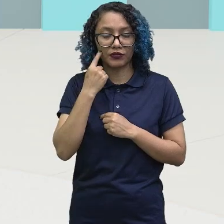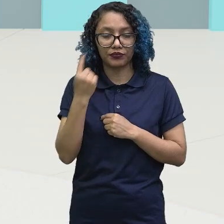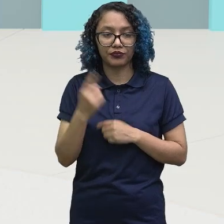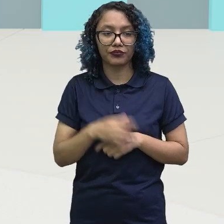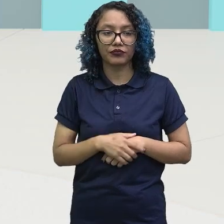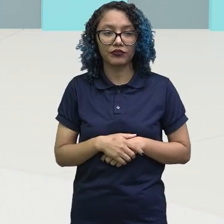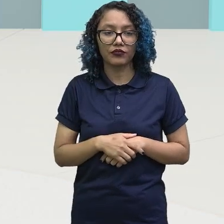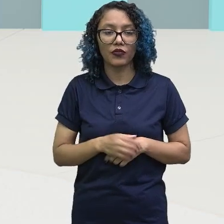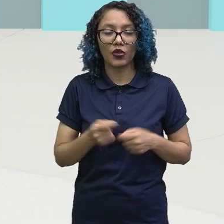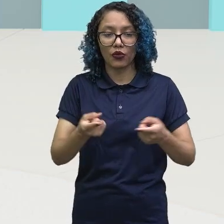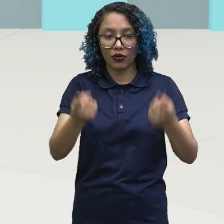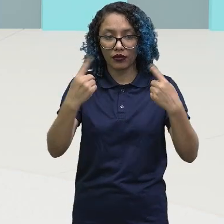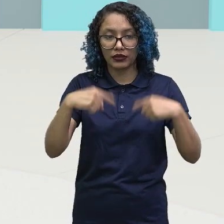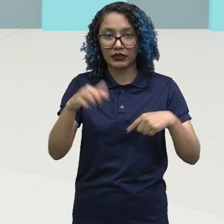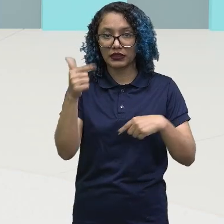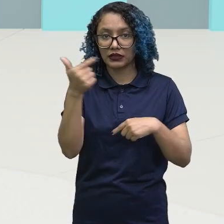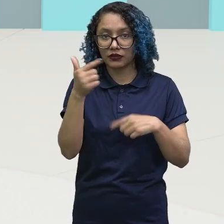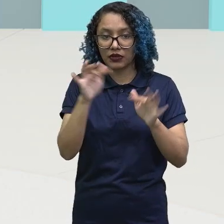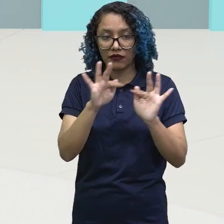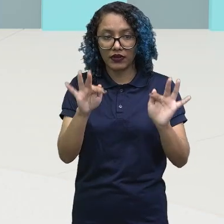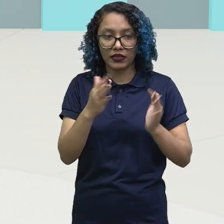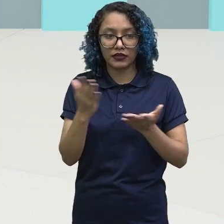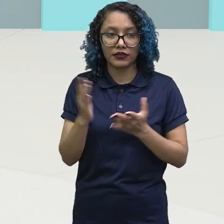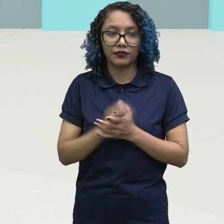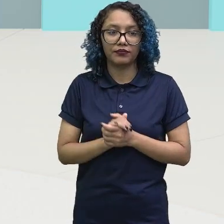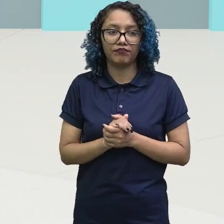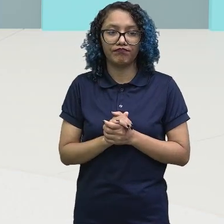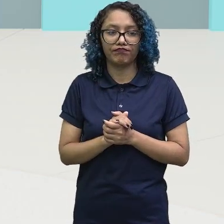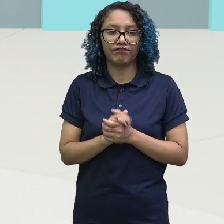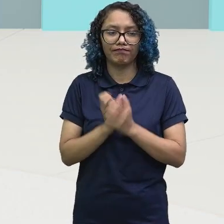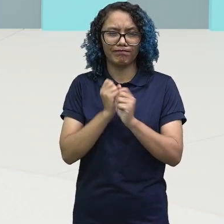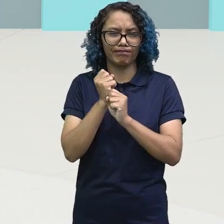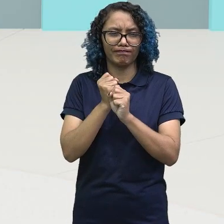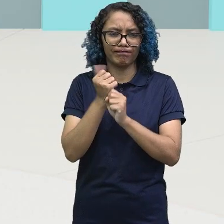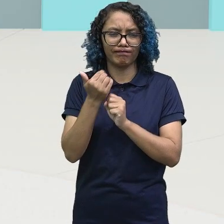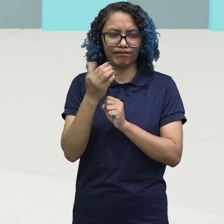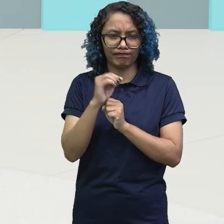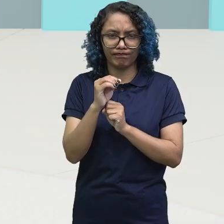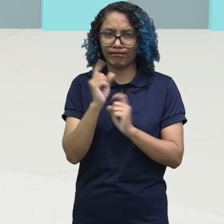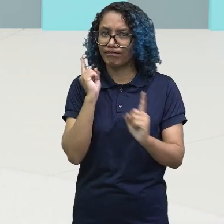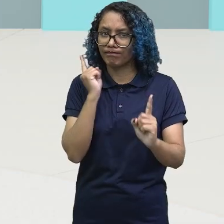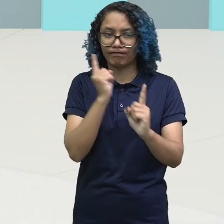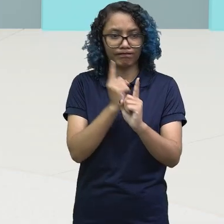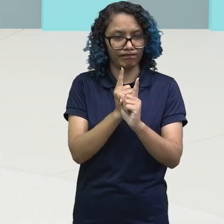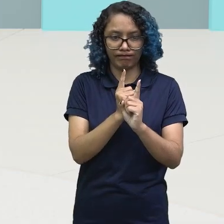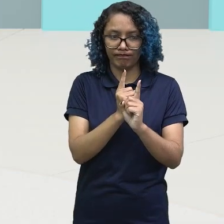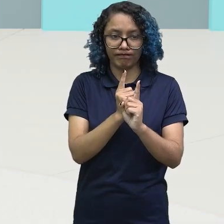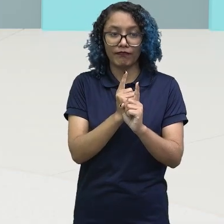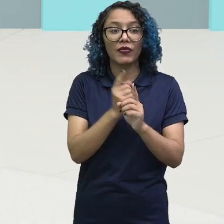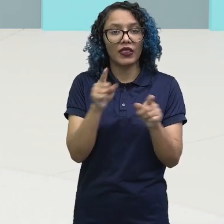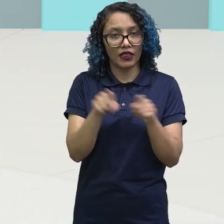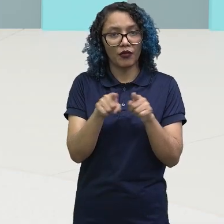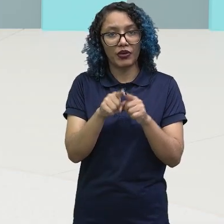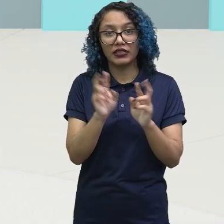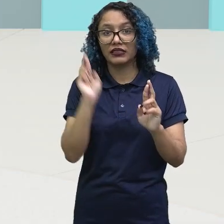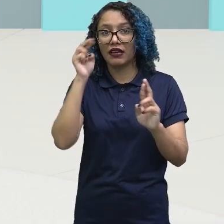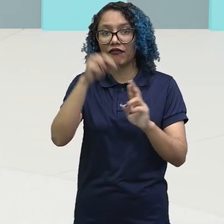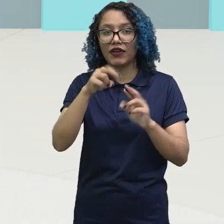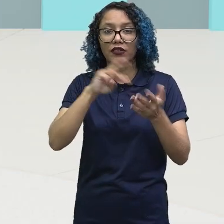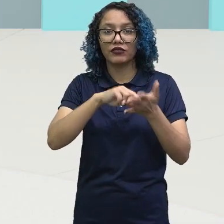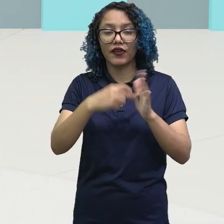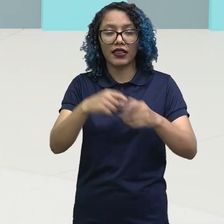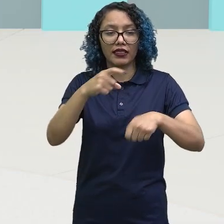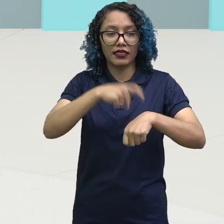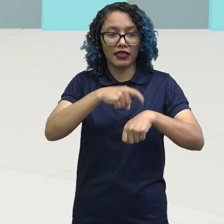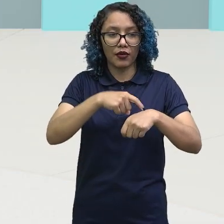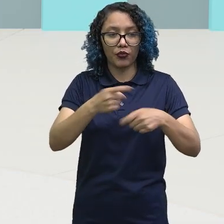outono. Faz 10 anos que não te vejo. Também está indicando tempo, né? Faz 10 horas